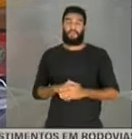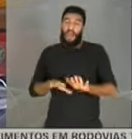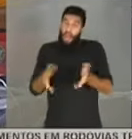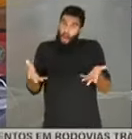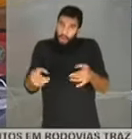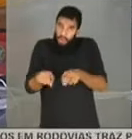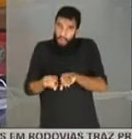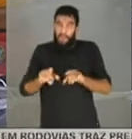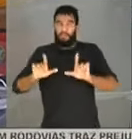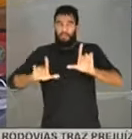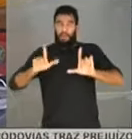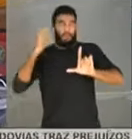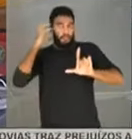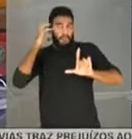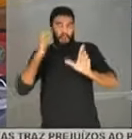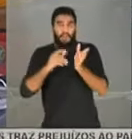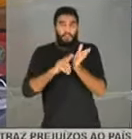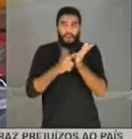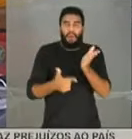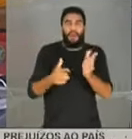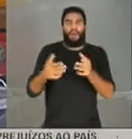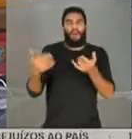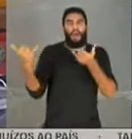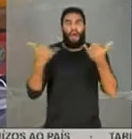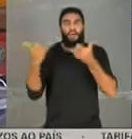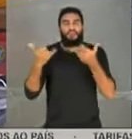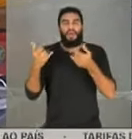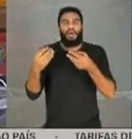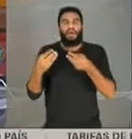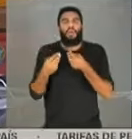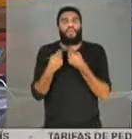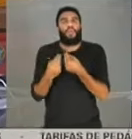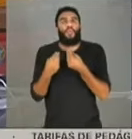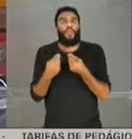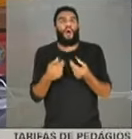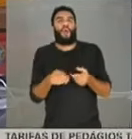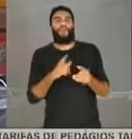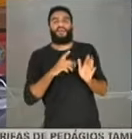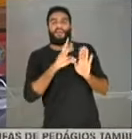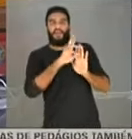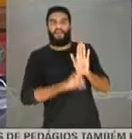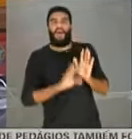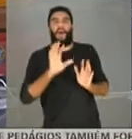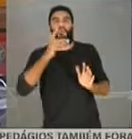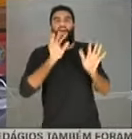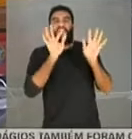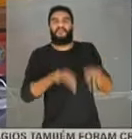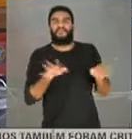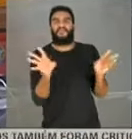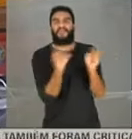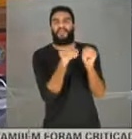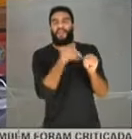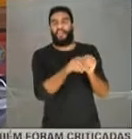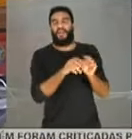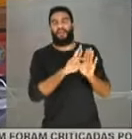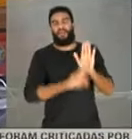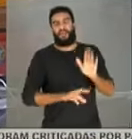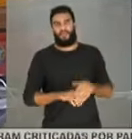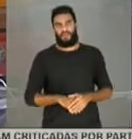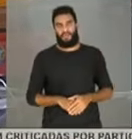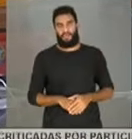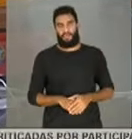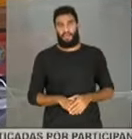imprensa, ficamos sabendo quais são as conclusões que o relator irá apontar em seu relatório. Ele disse que é